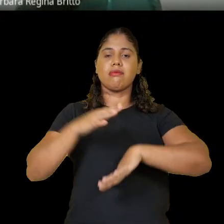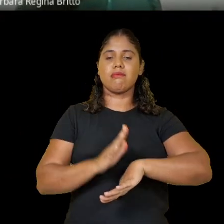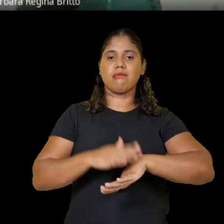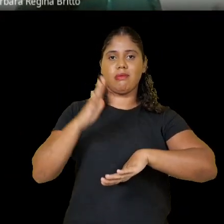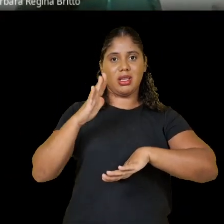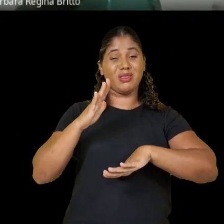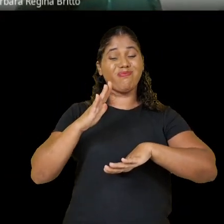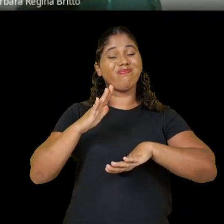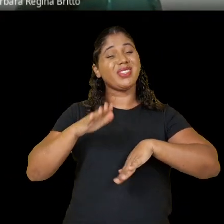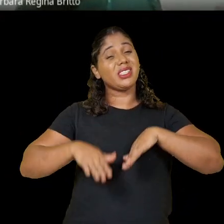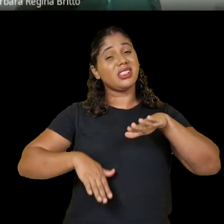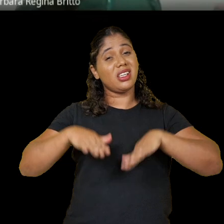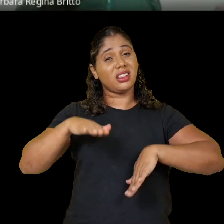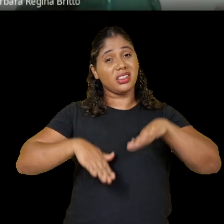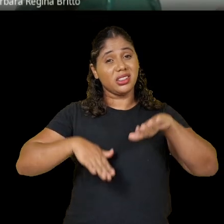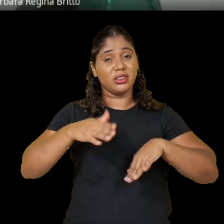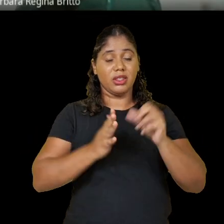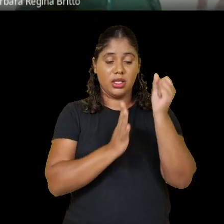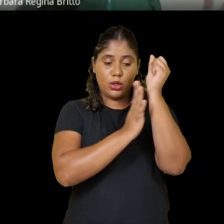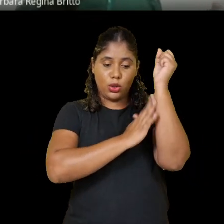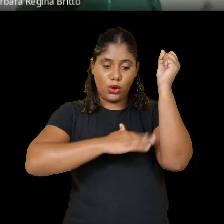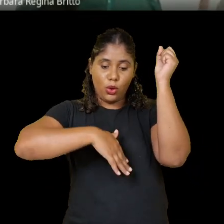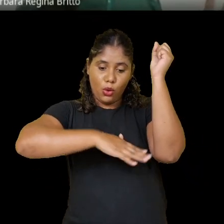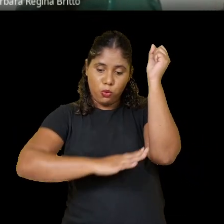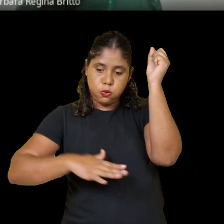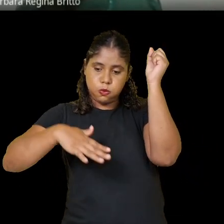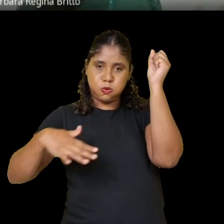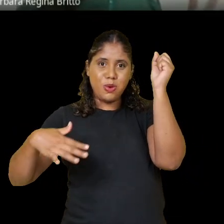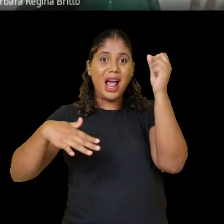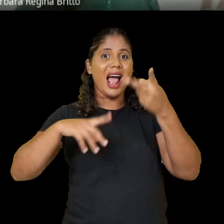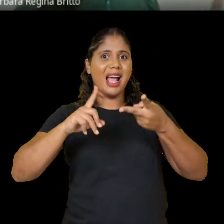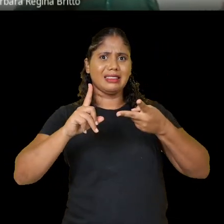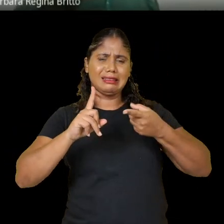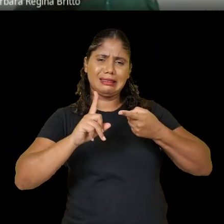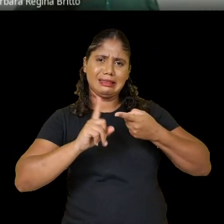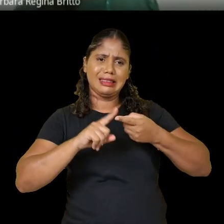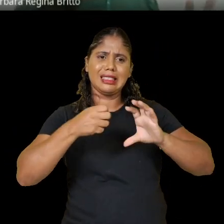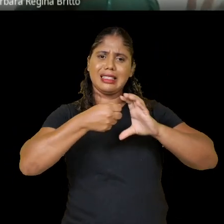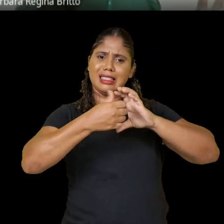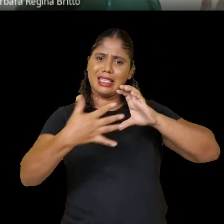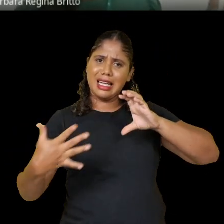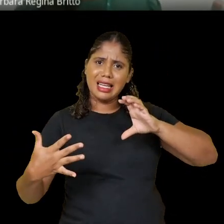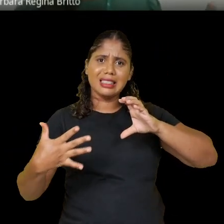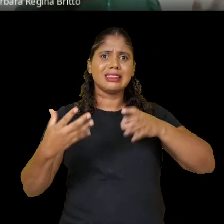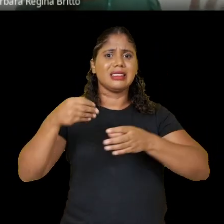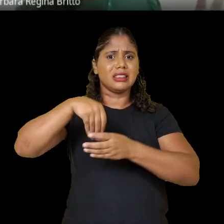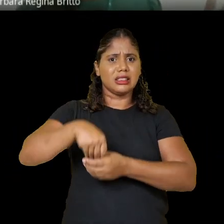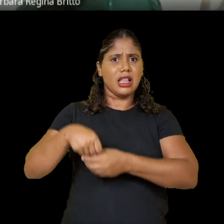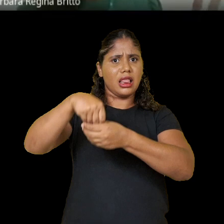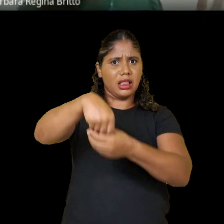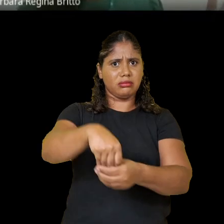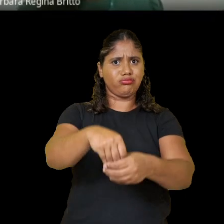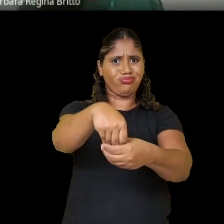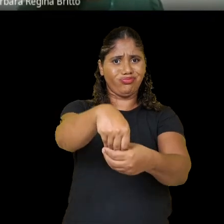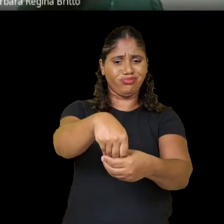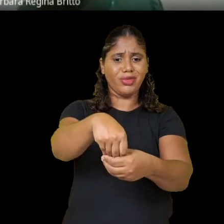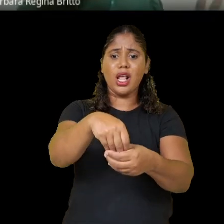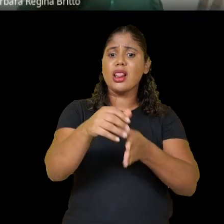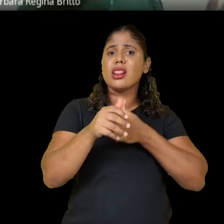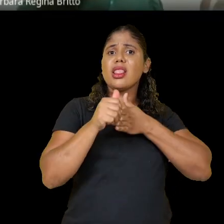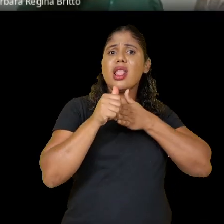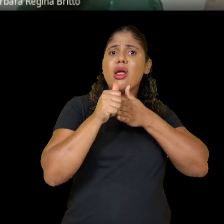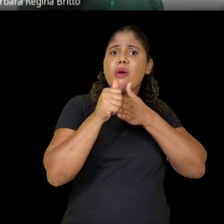esse volume de plasma, o componente sanguíneo, como as células sanguíneas, a hemoglobina, não consegue